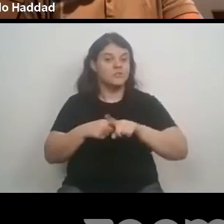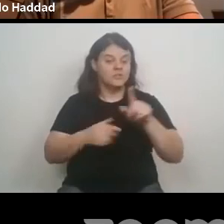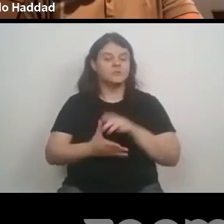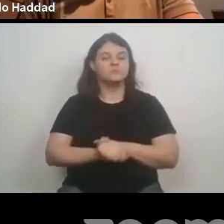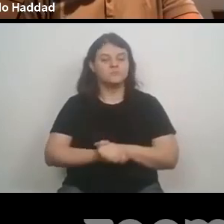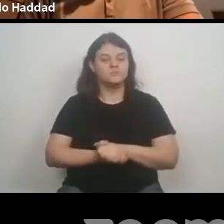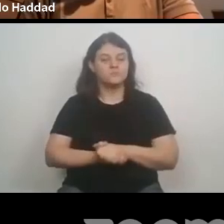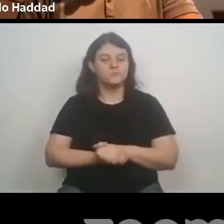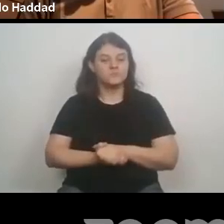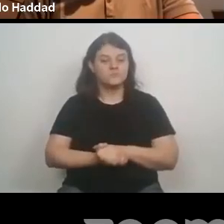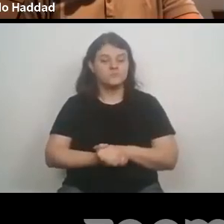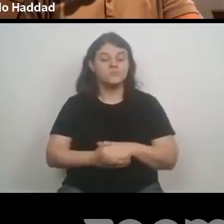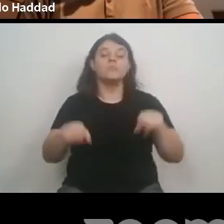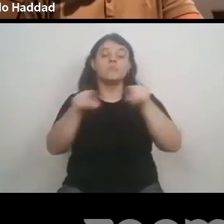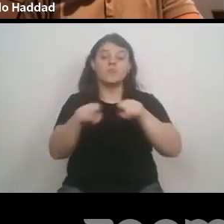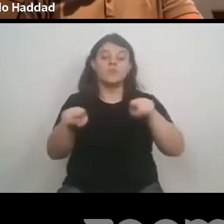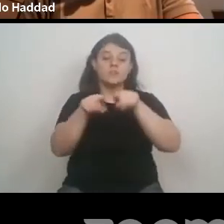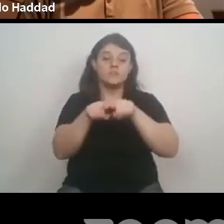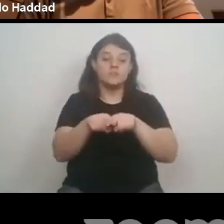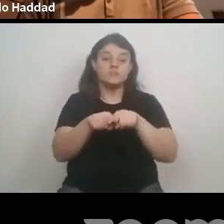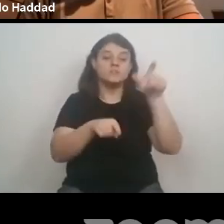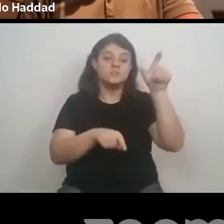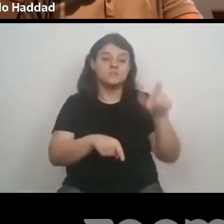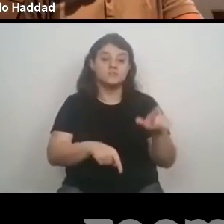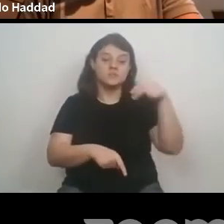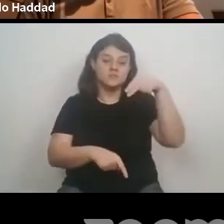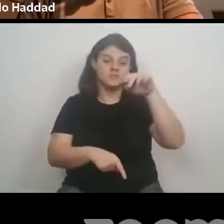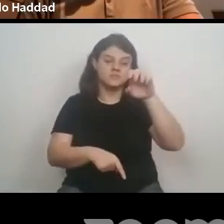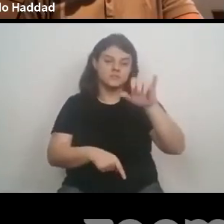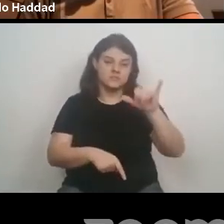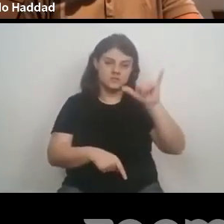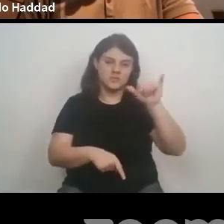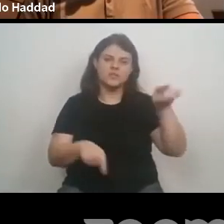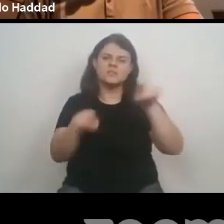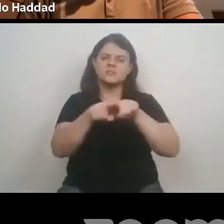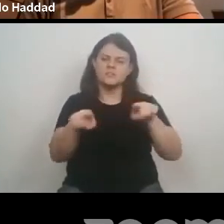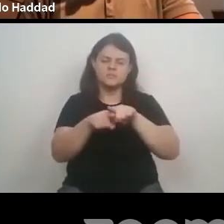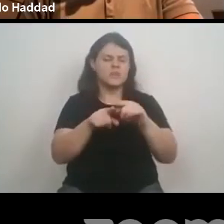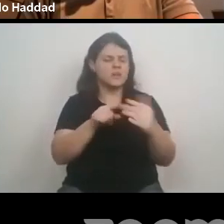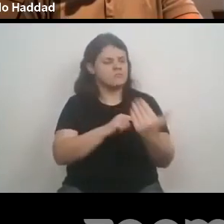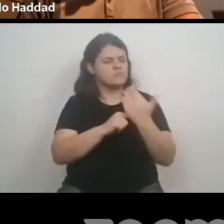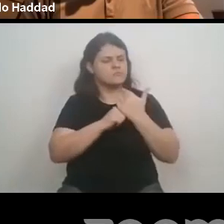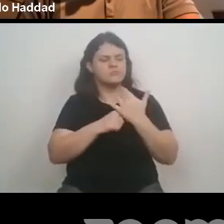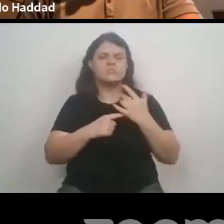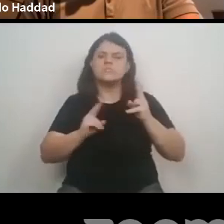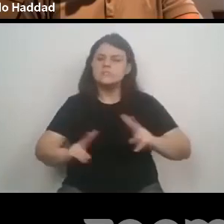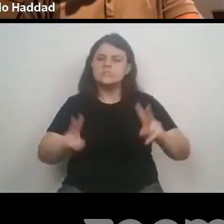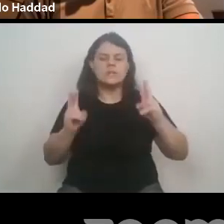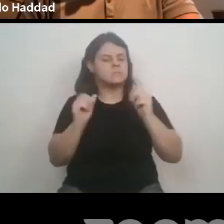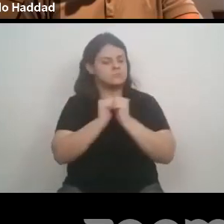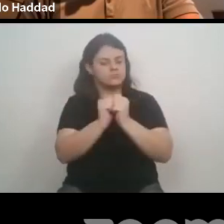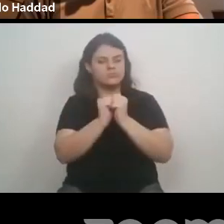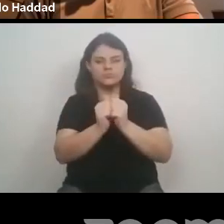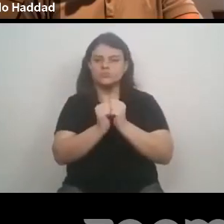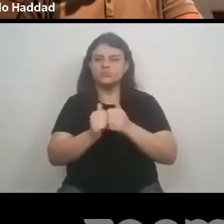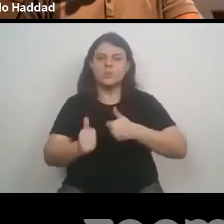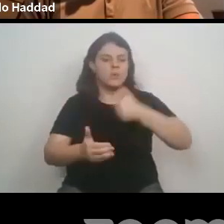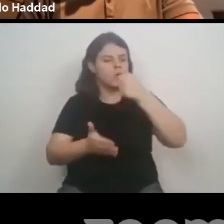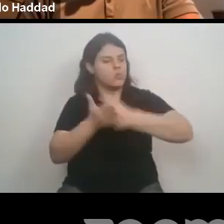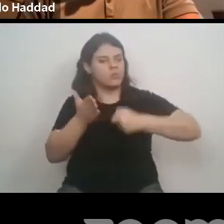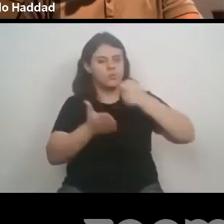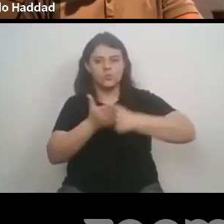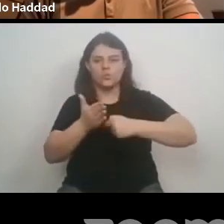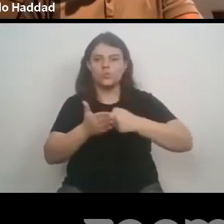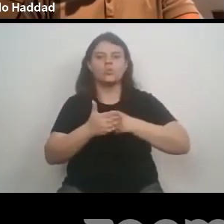né? E também na figura do Ney Juvelino, que é um companheiro que muito nos inspira, que está sempre presente nas melhores lutas a favor